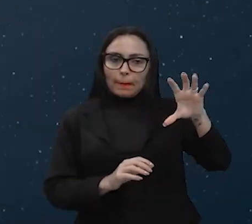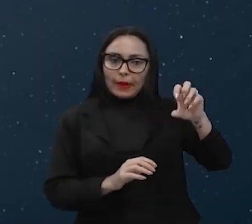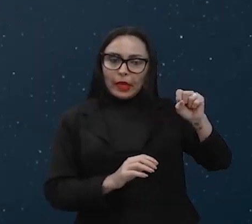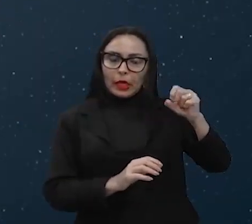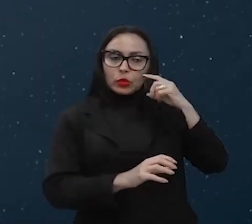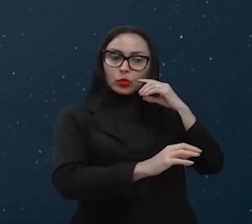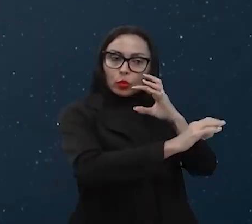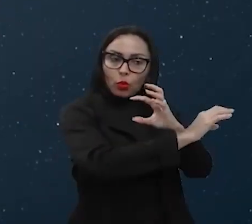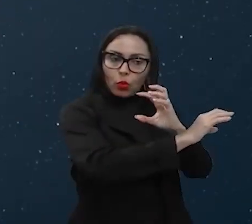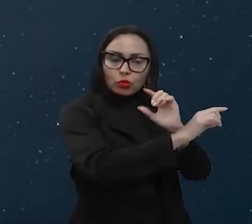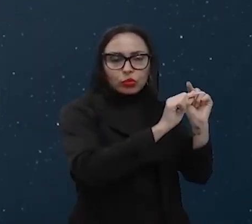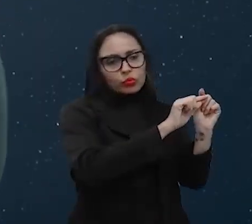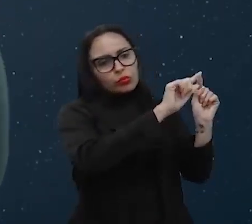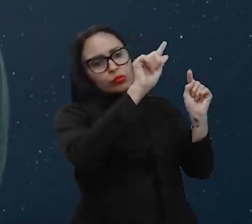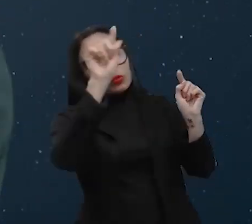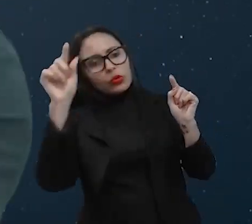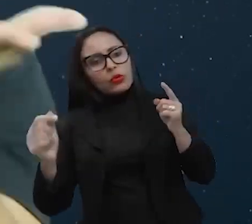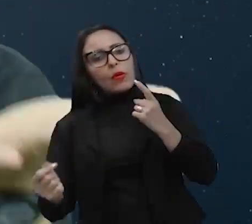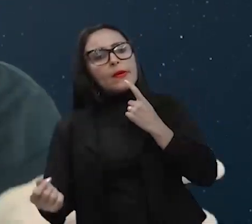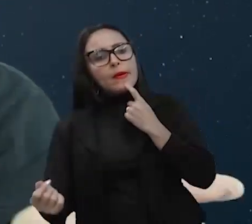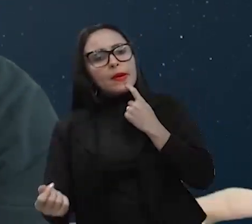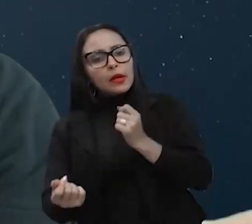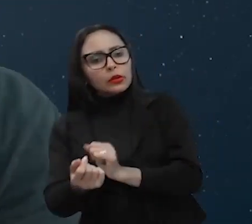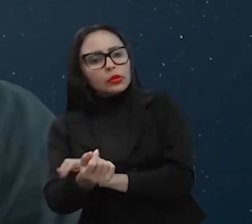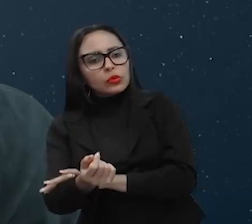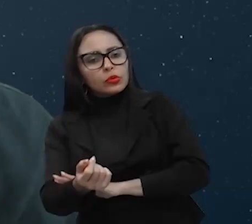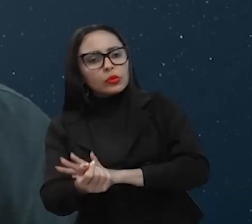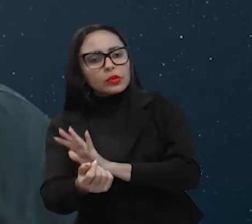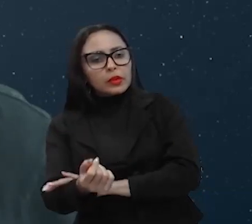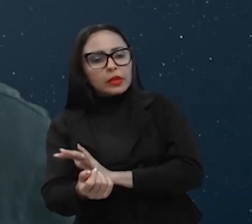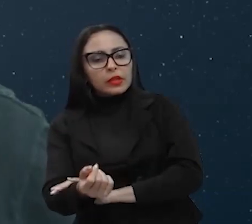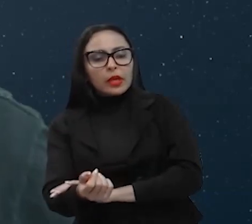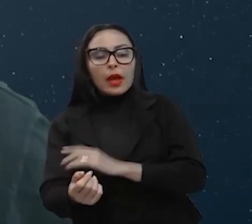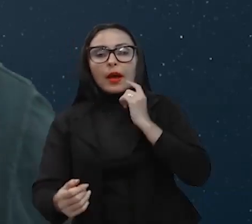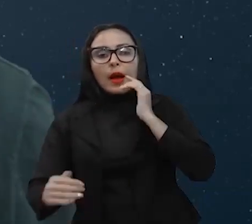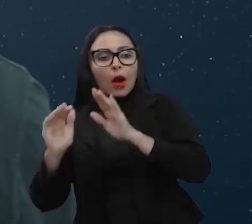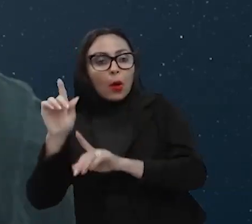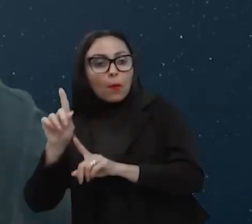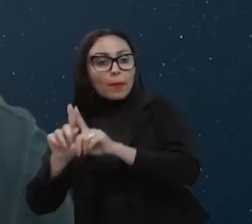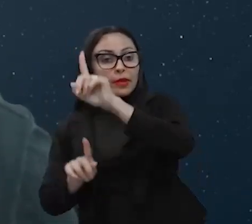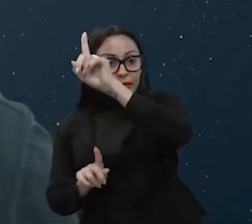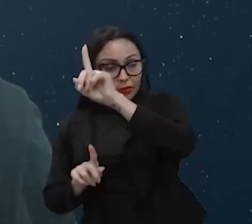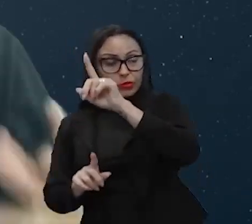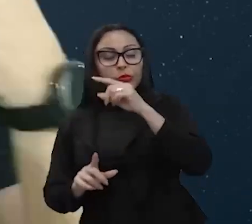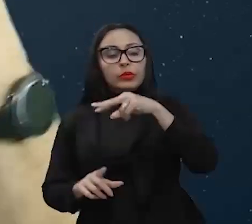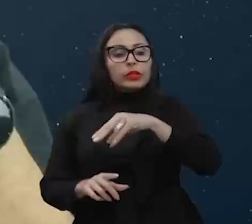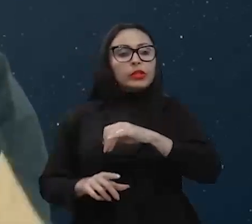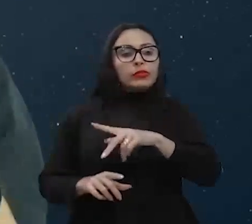joga no sangue, aumentando o nível de cálcio no sangue. Aí fica